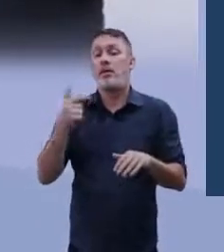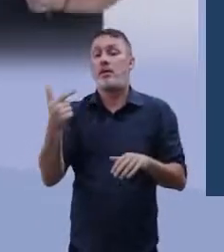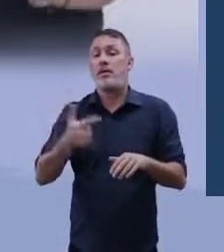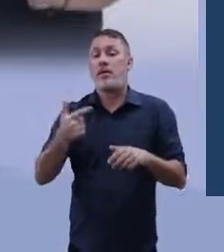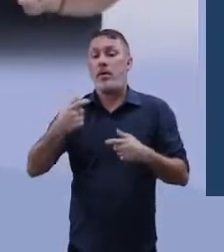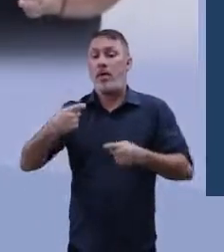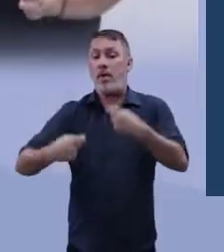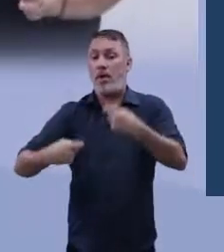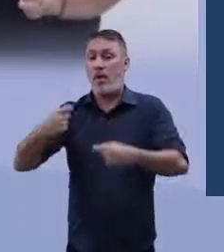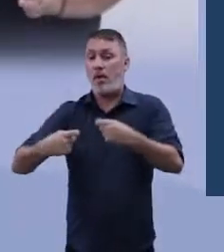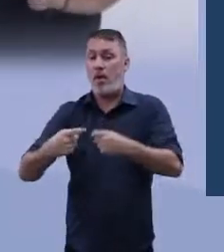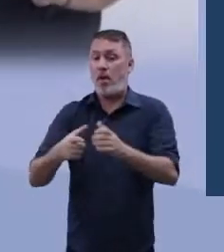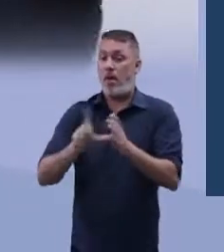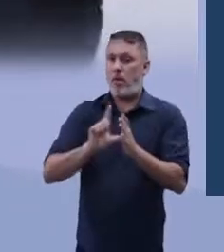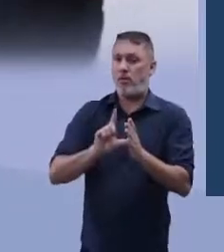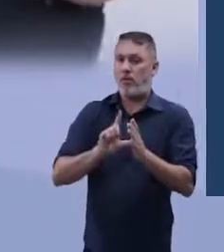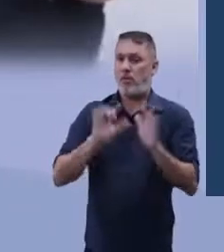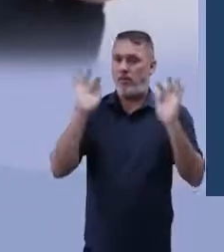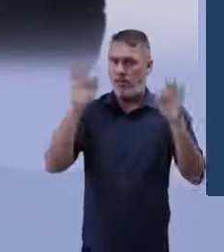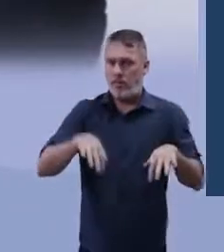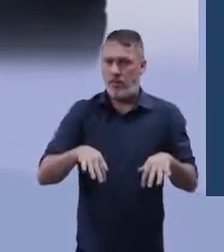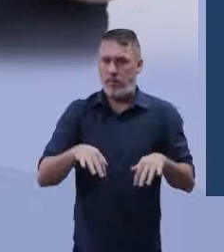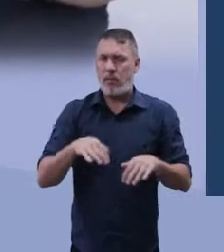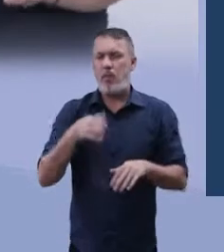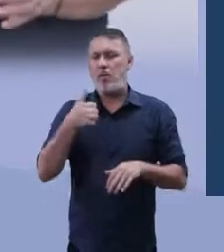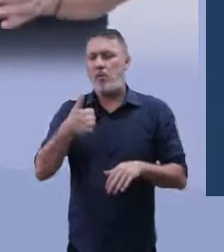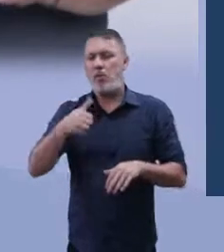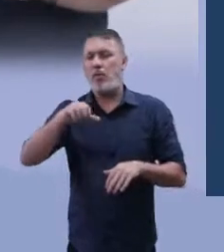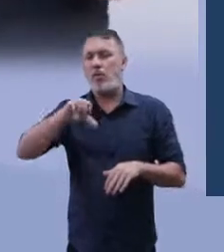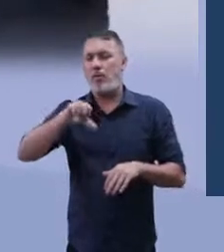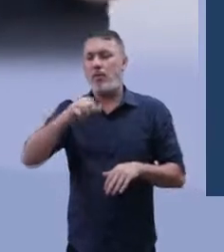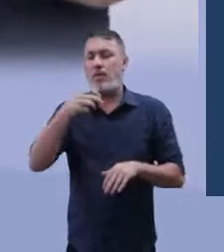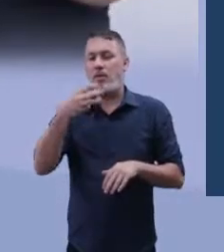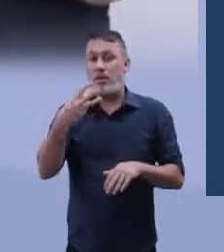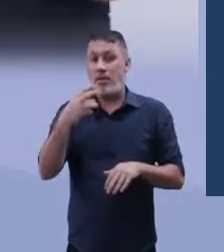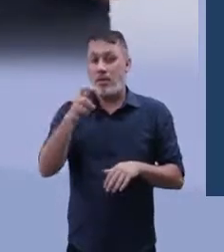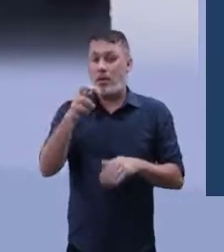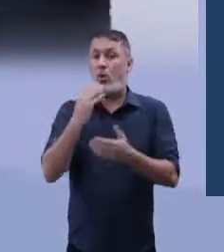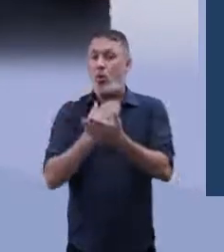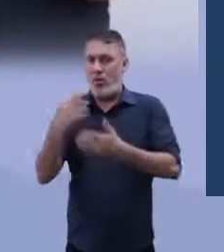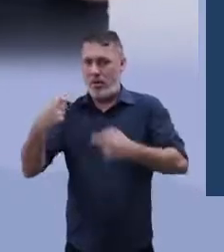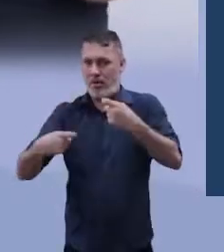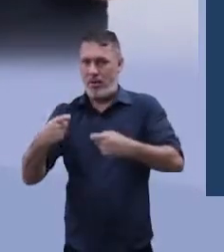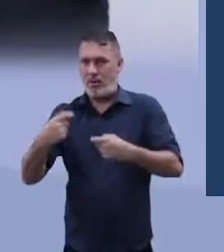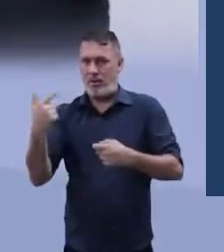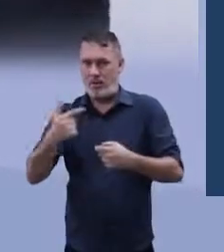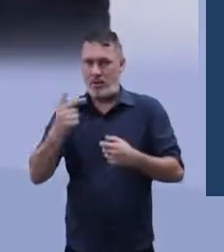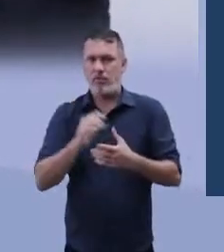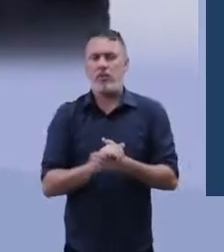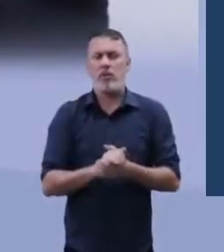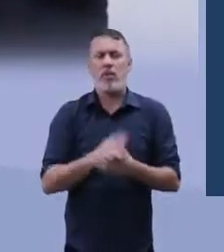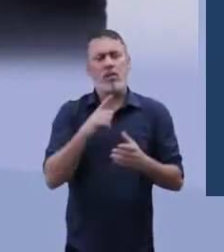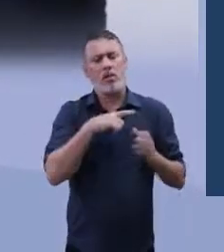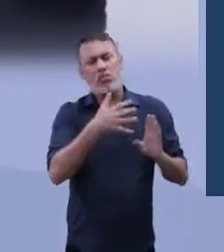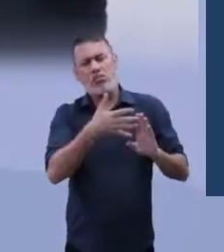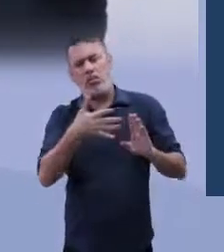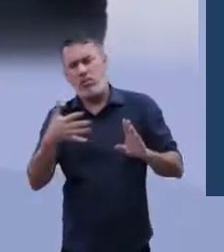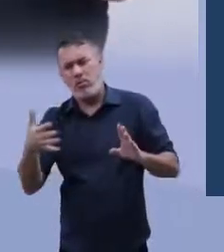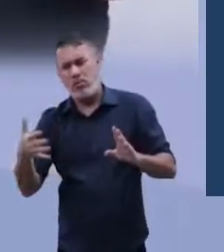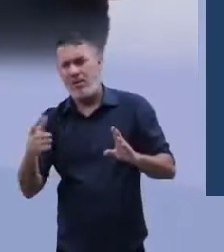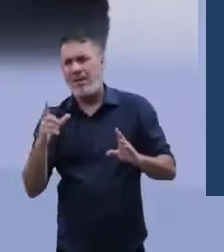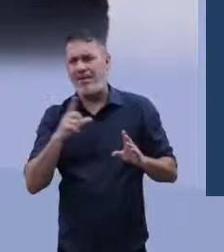antes da Segunda Guerra. A Segunda Guerra, em 1935, quando começar, nesse período, todo o